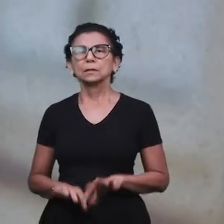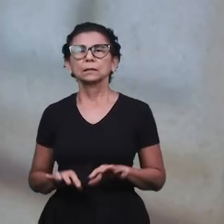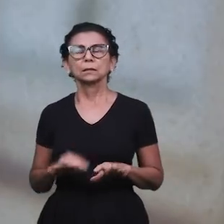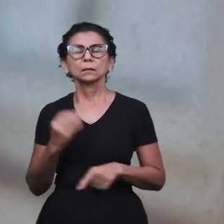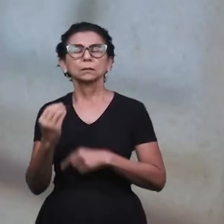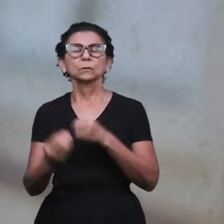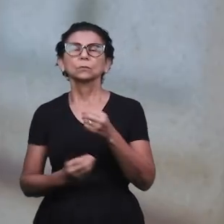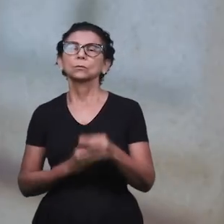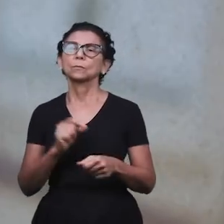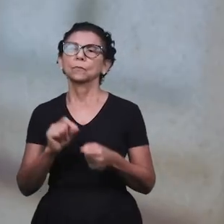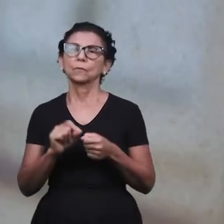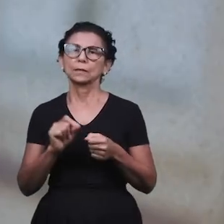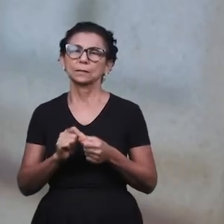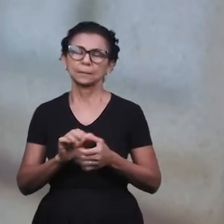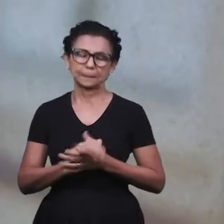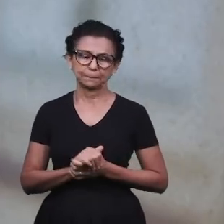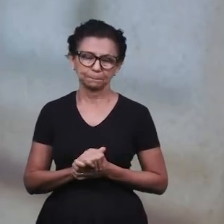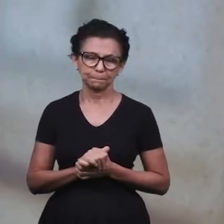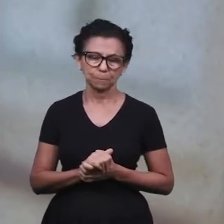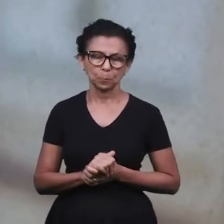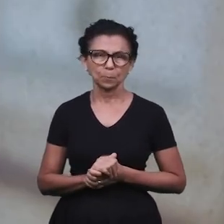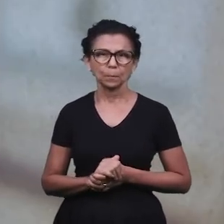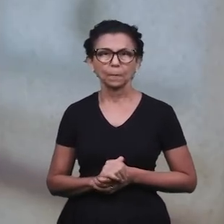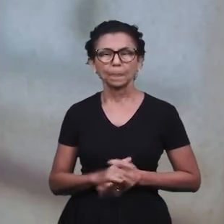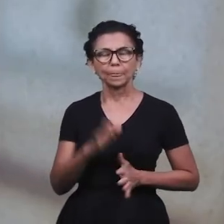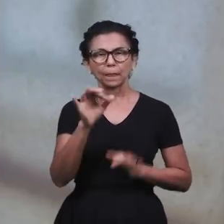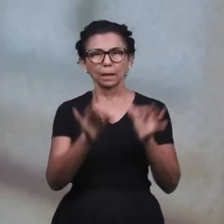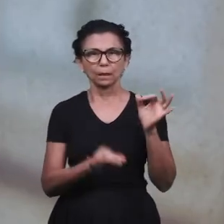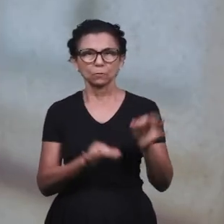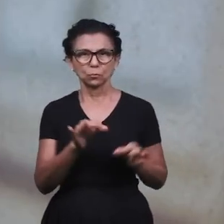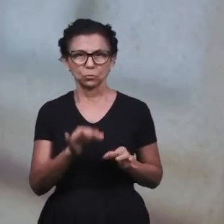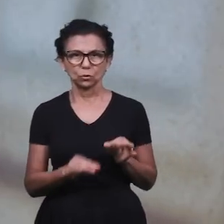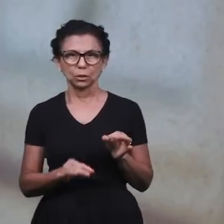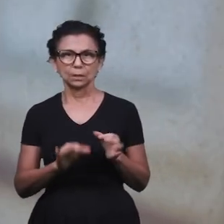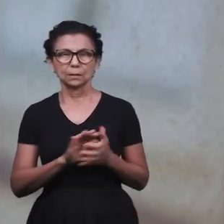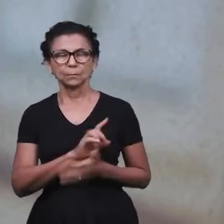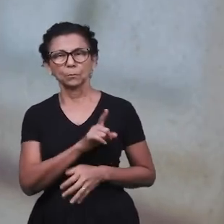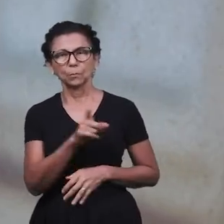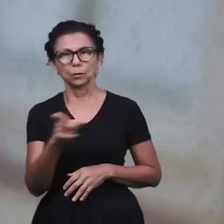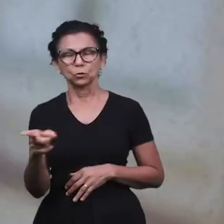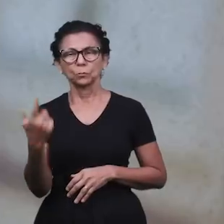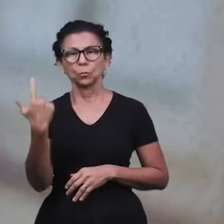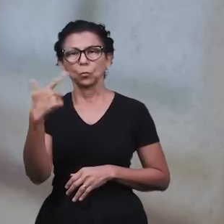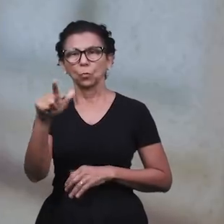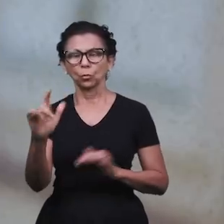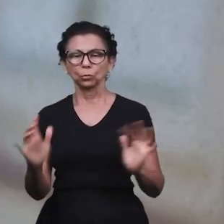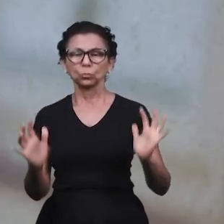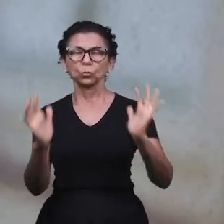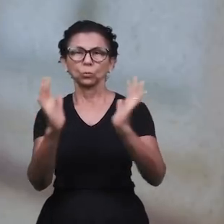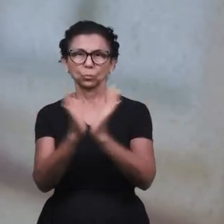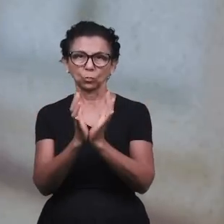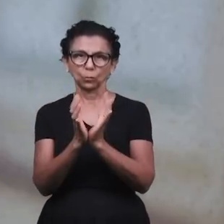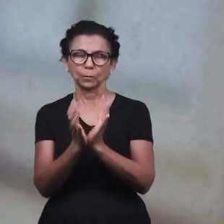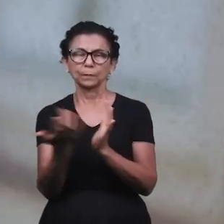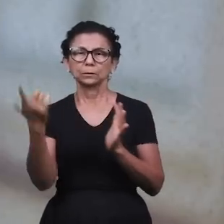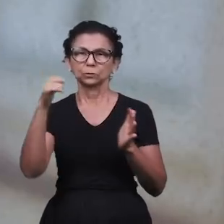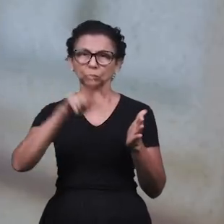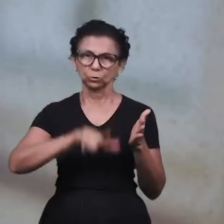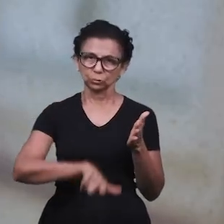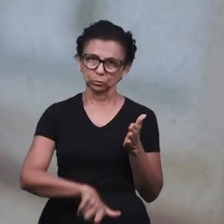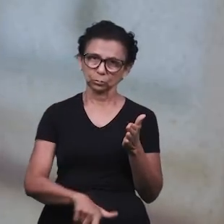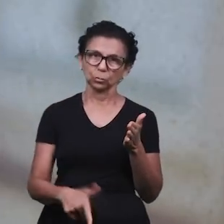no juizado especial cível, ela pode recorrer para a turma recursal. Por isso que, novamente, nós